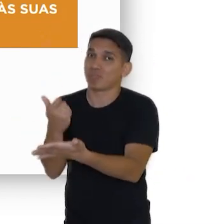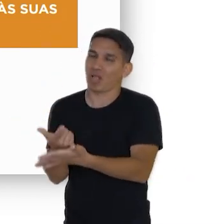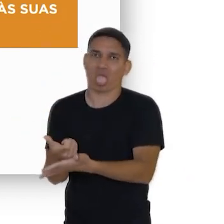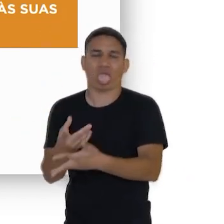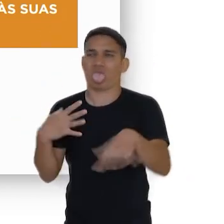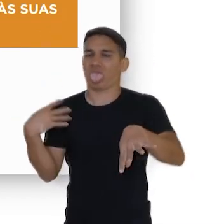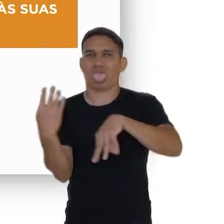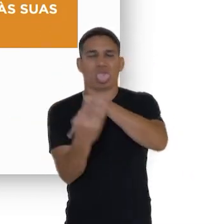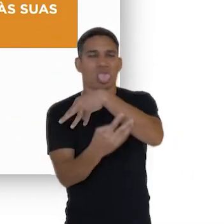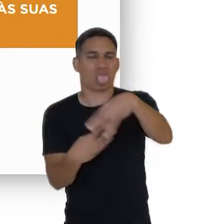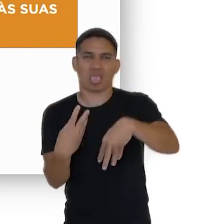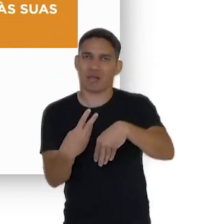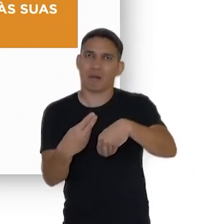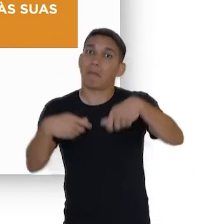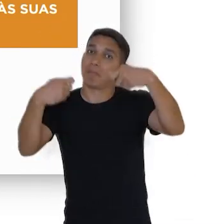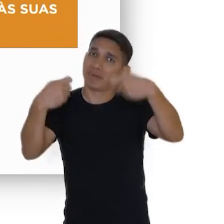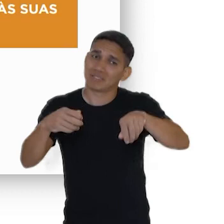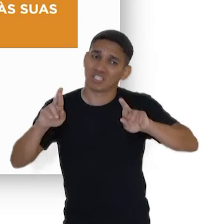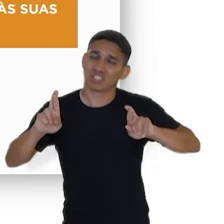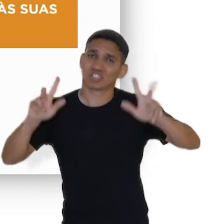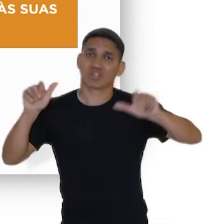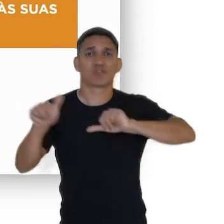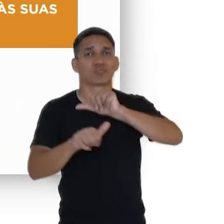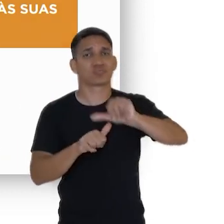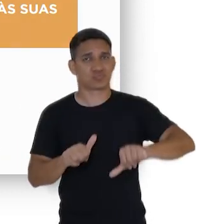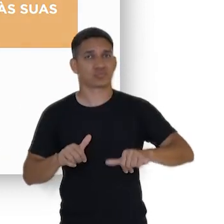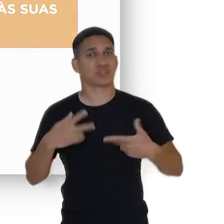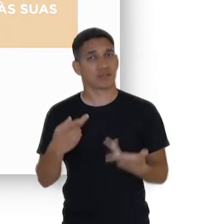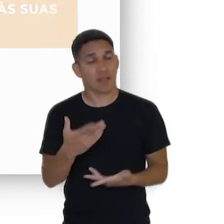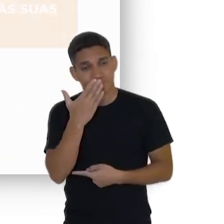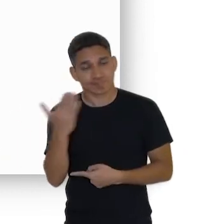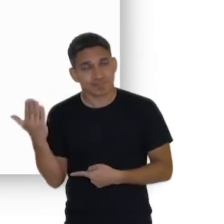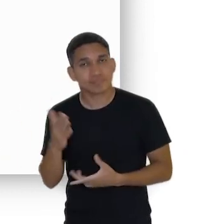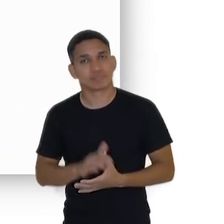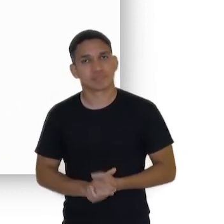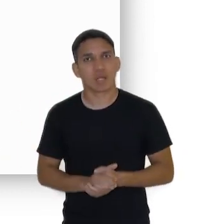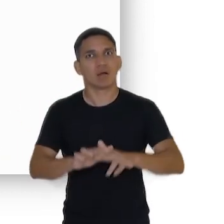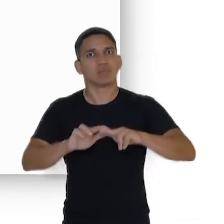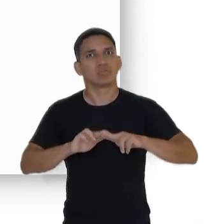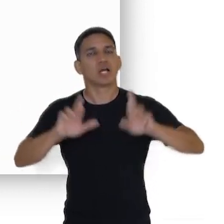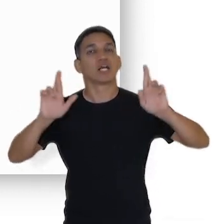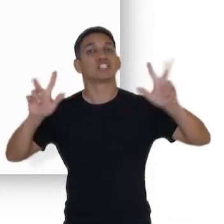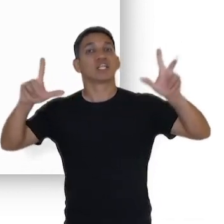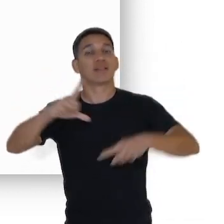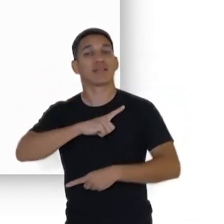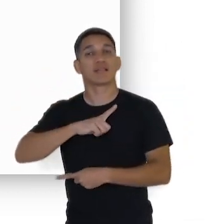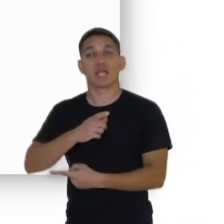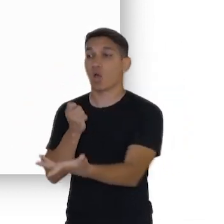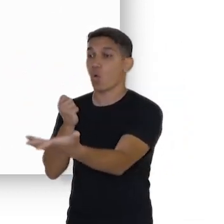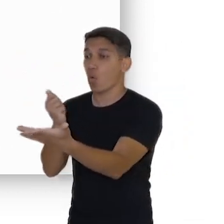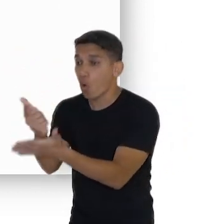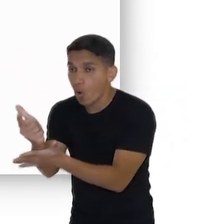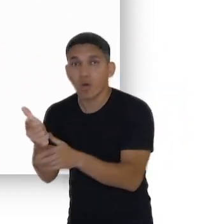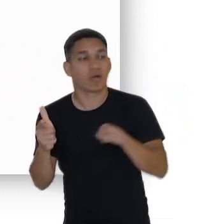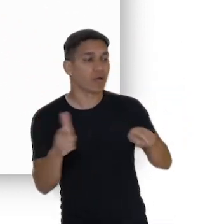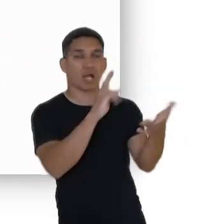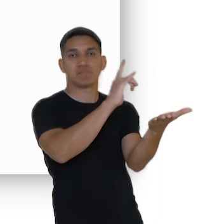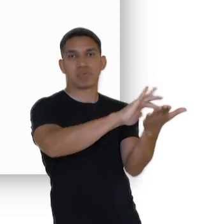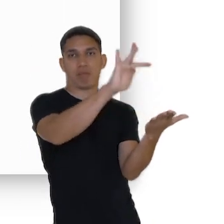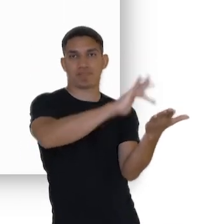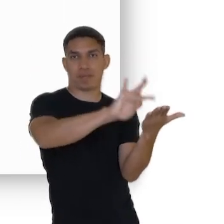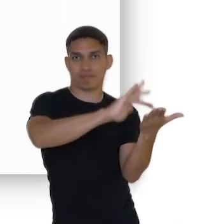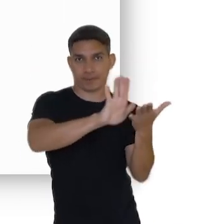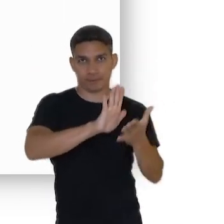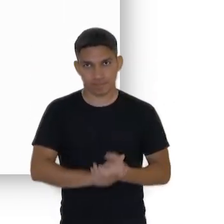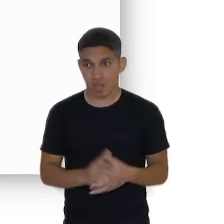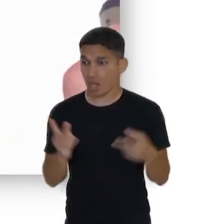está desregrado frente às suas necessidades imediatas. Há uma diferença entre o ato de